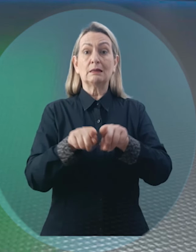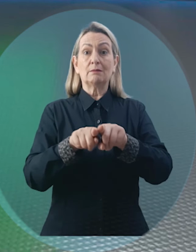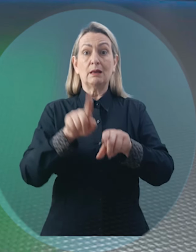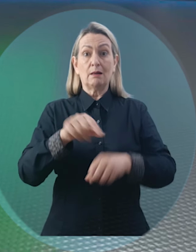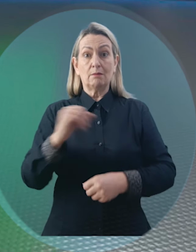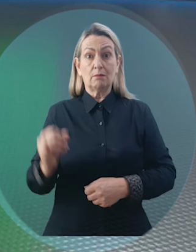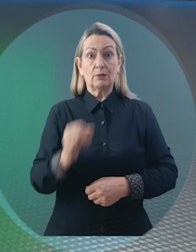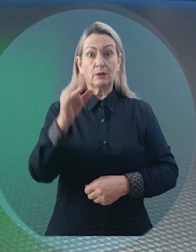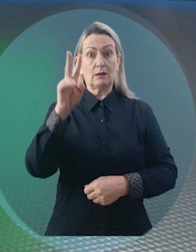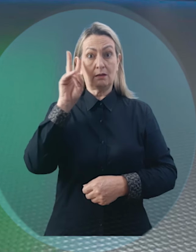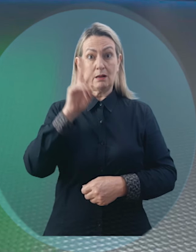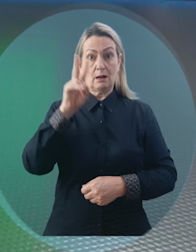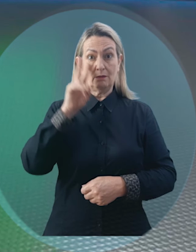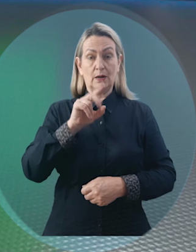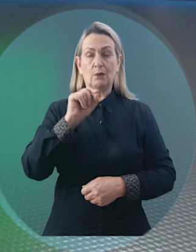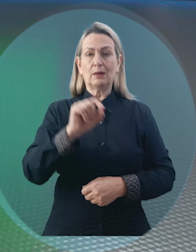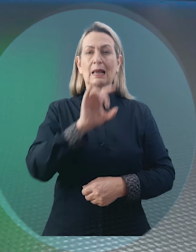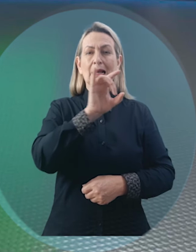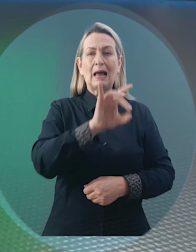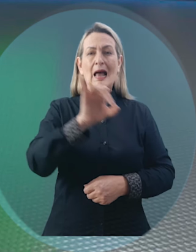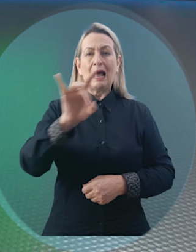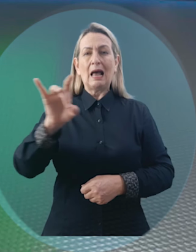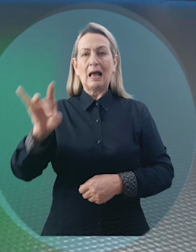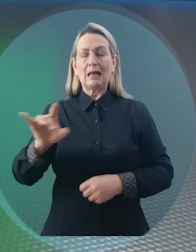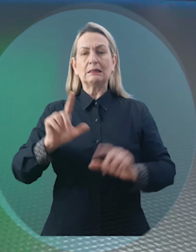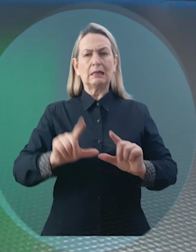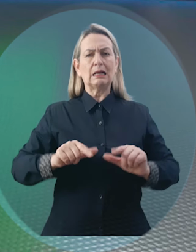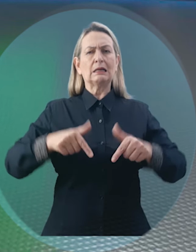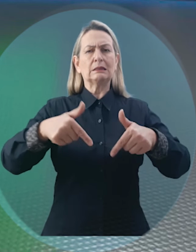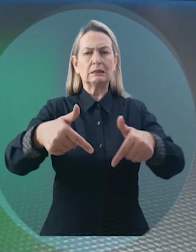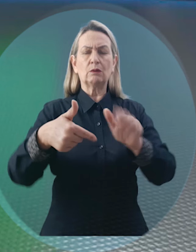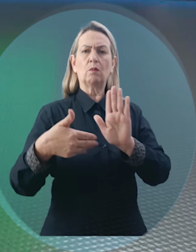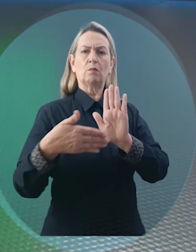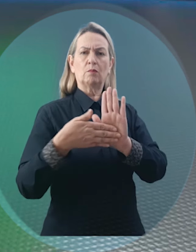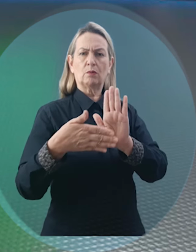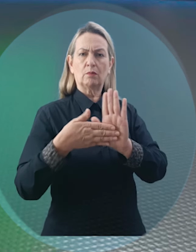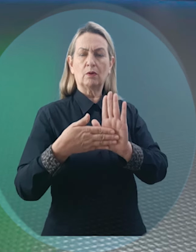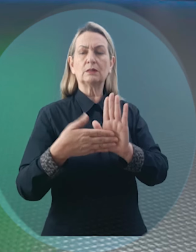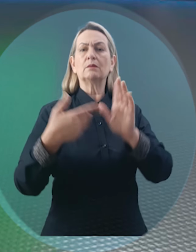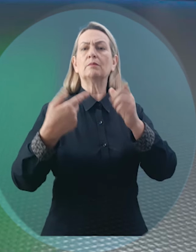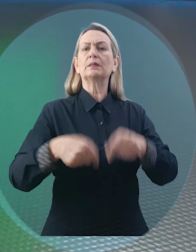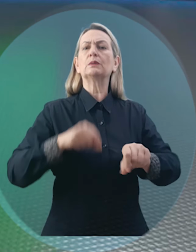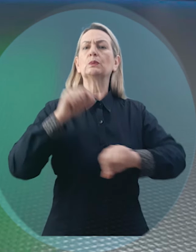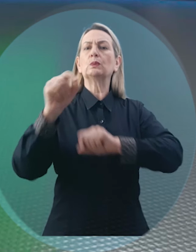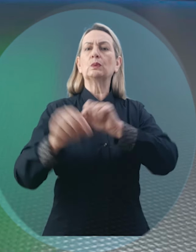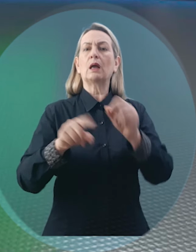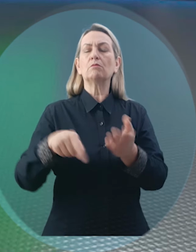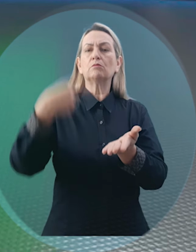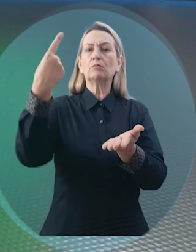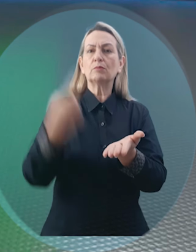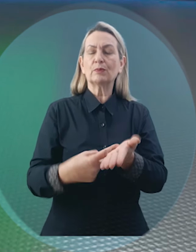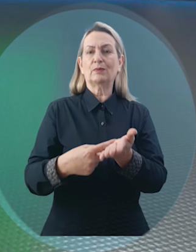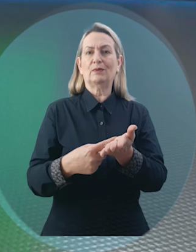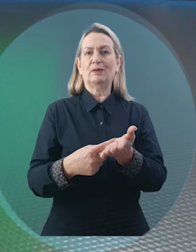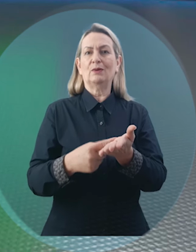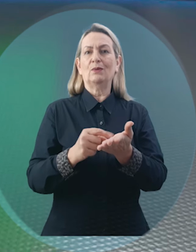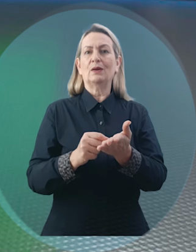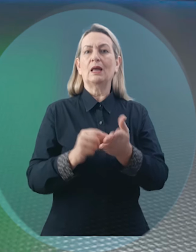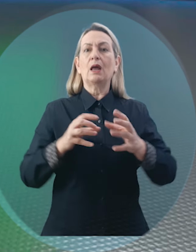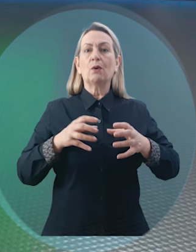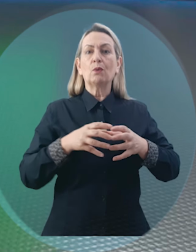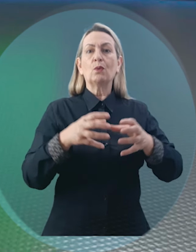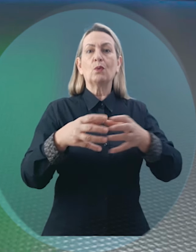serviços é importante então lembrar que para cada uma dessas ações propostas é preciso